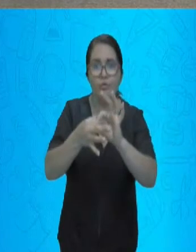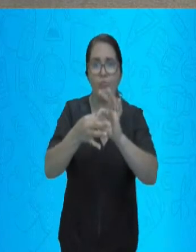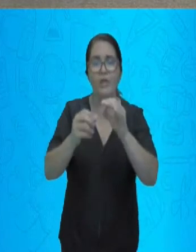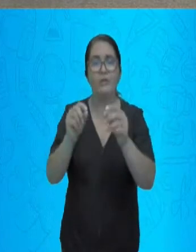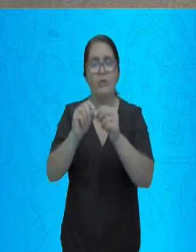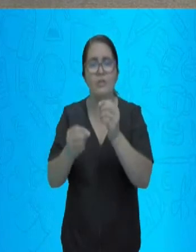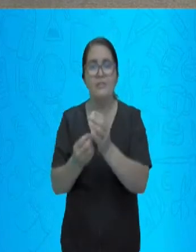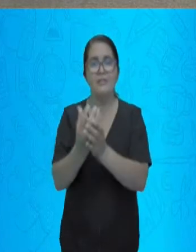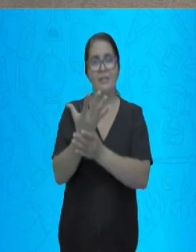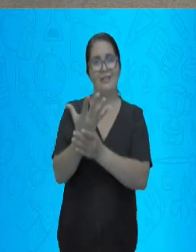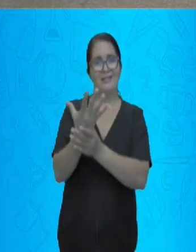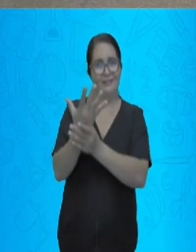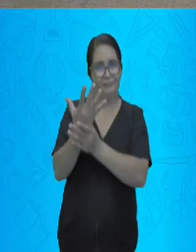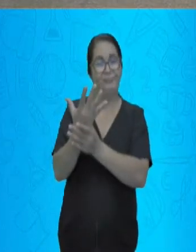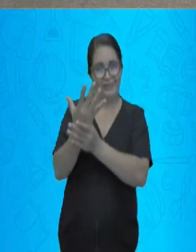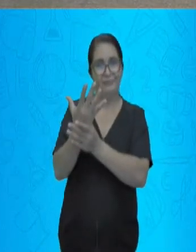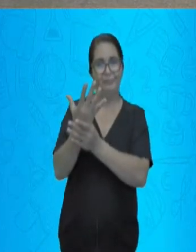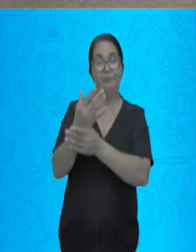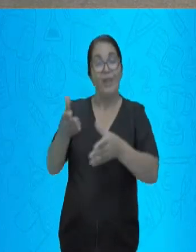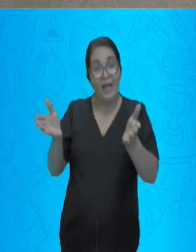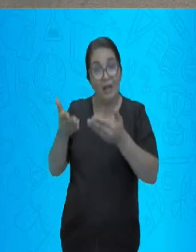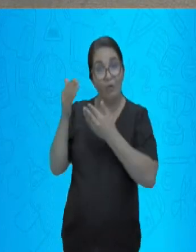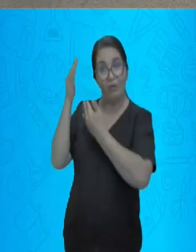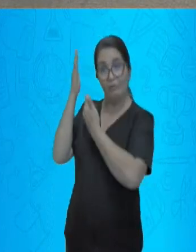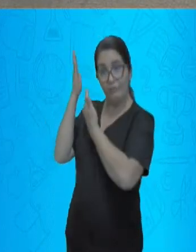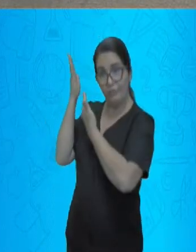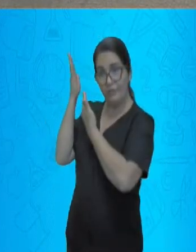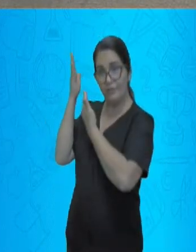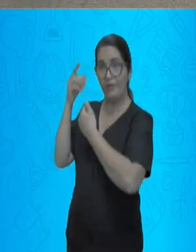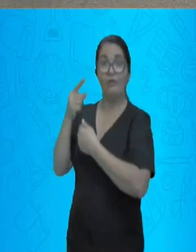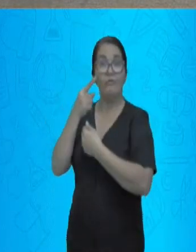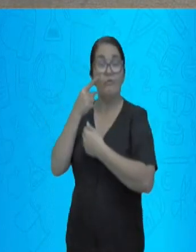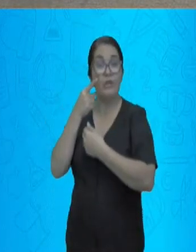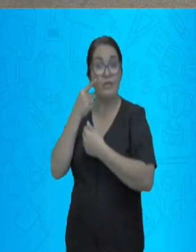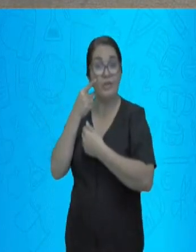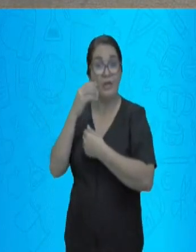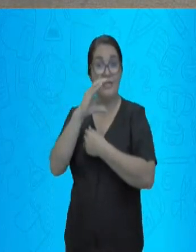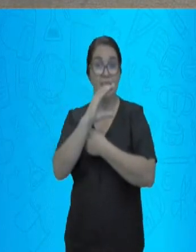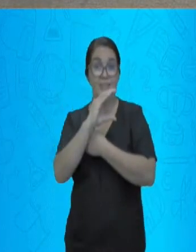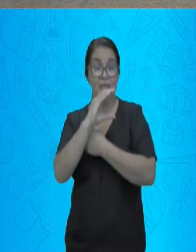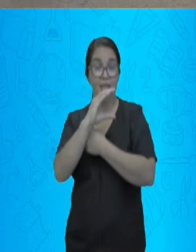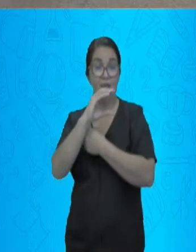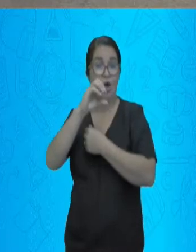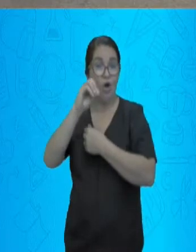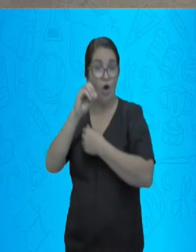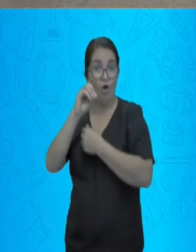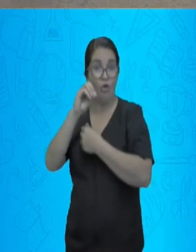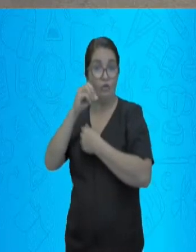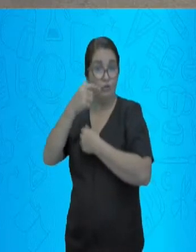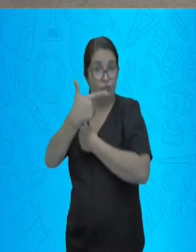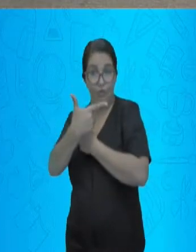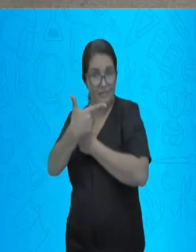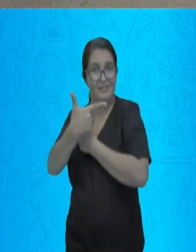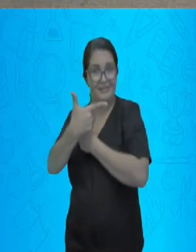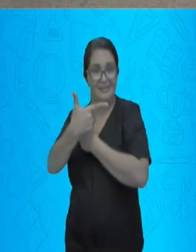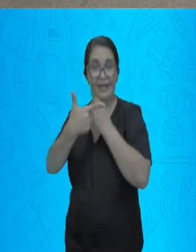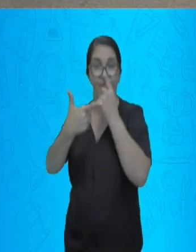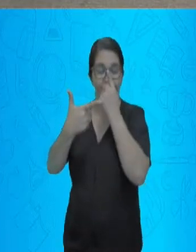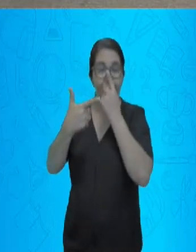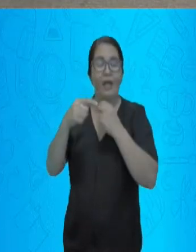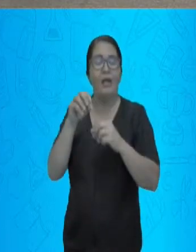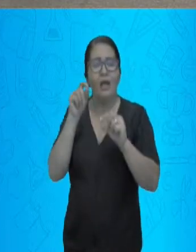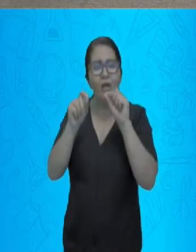novamente, CO2. CO2, sim, a gente conhece como gás carbônico. É